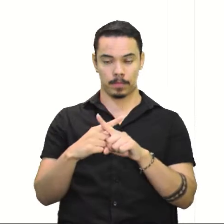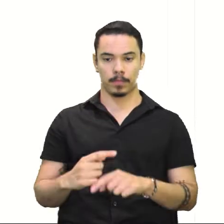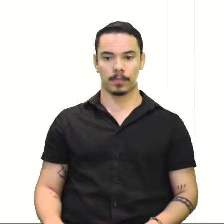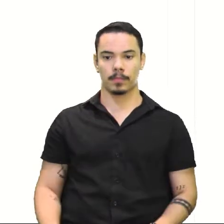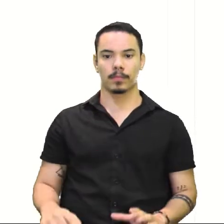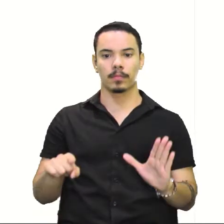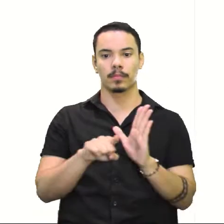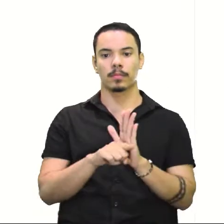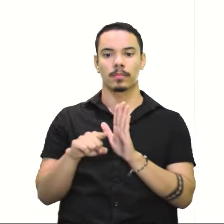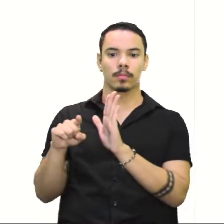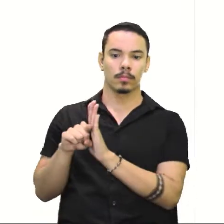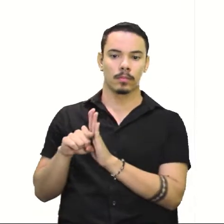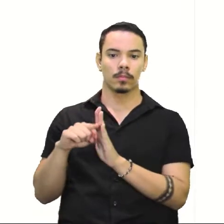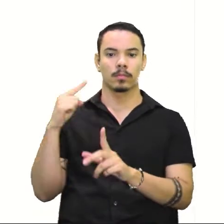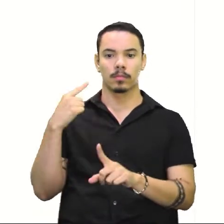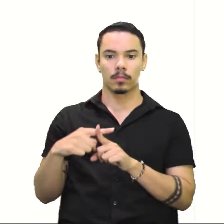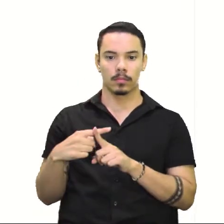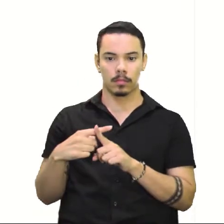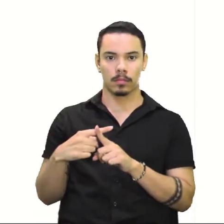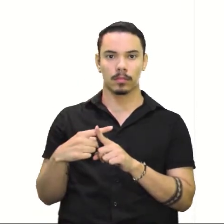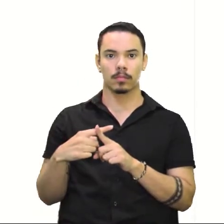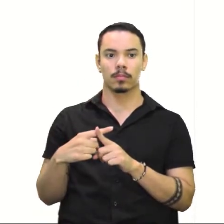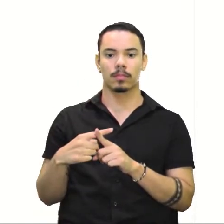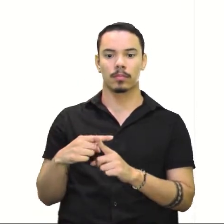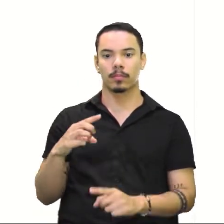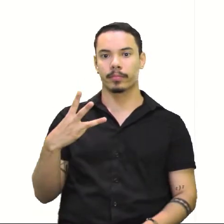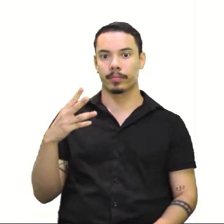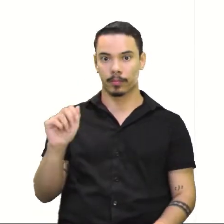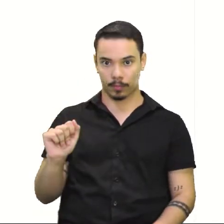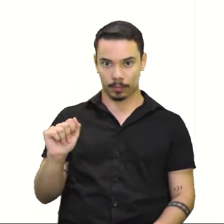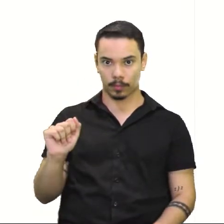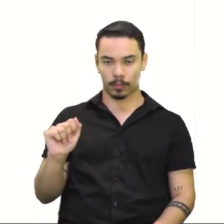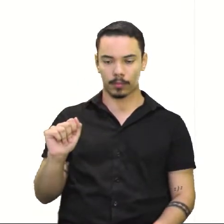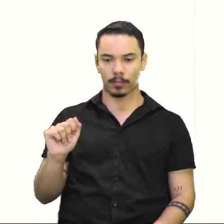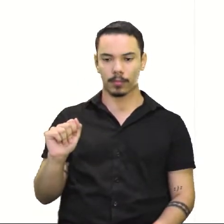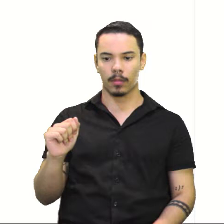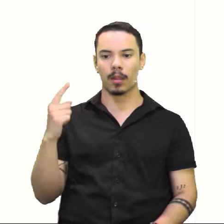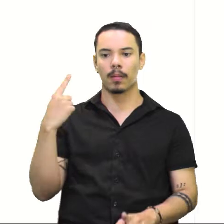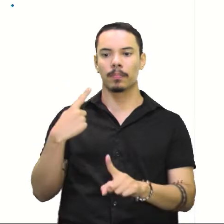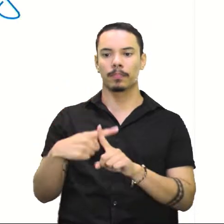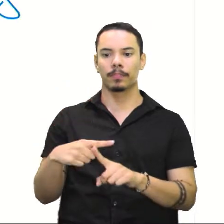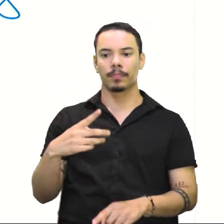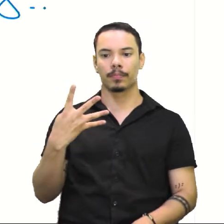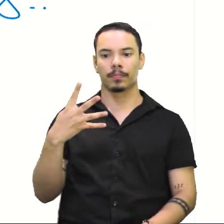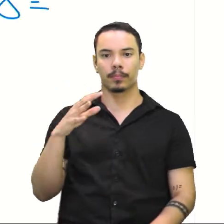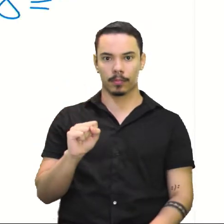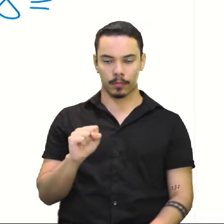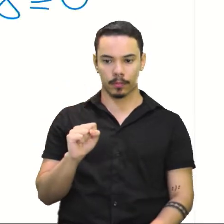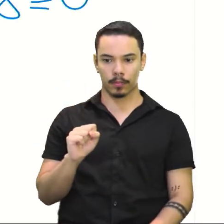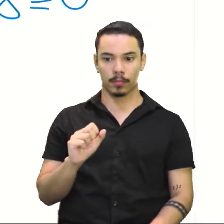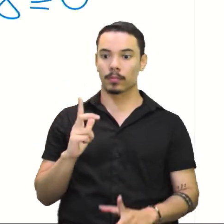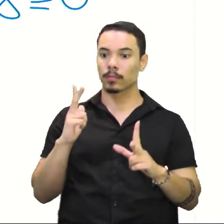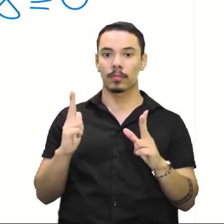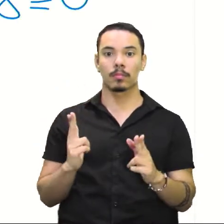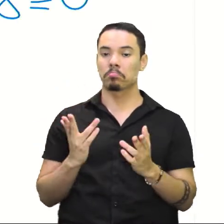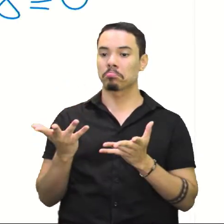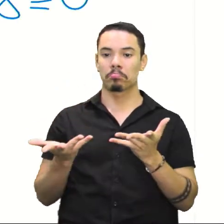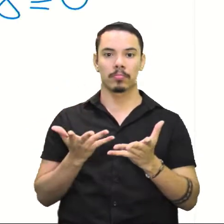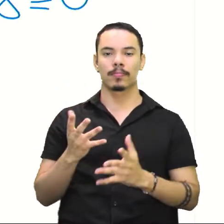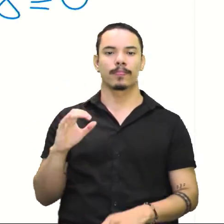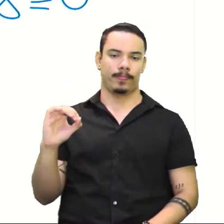menos. Mais 3 vezes A. 3A. 3A mais 48 igual a